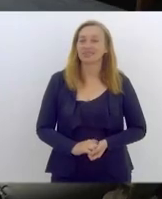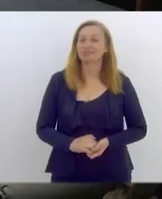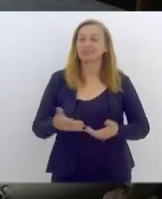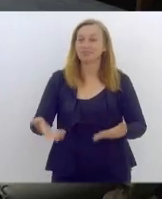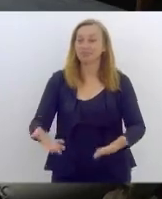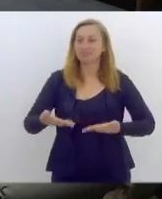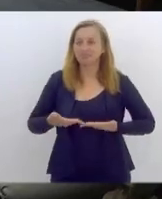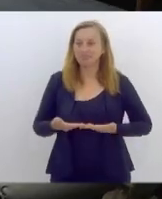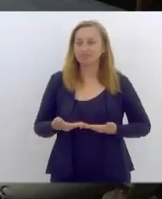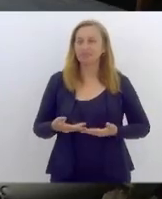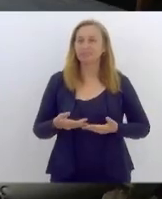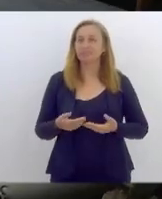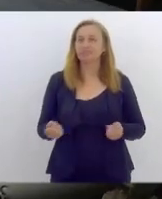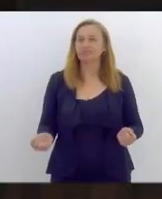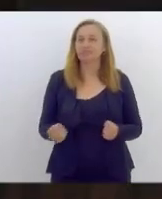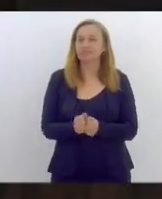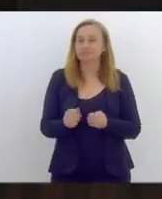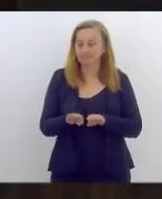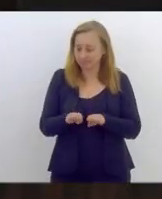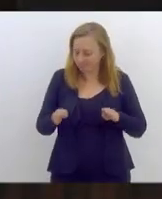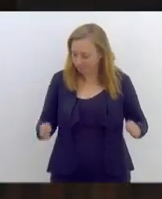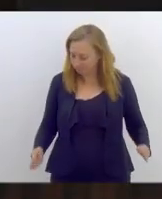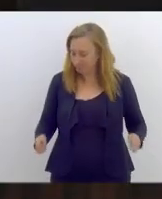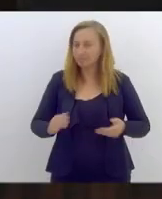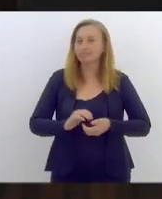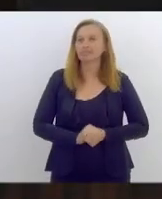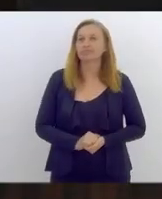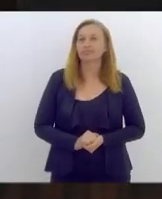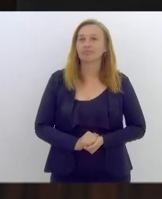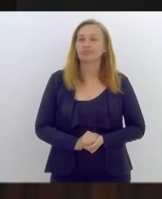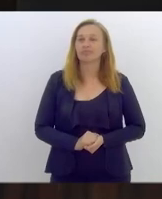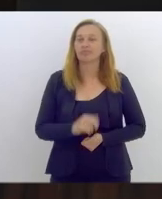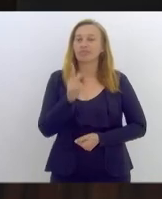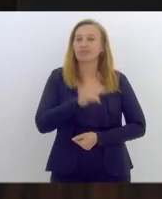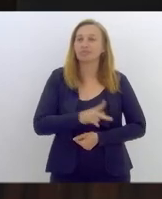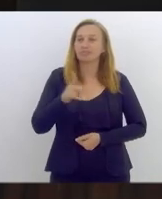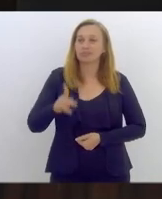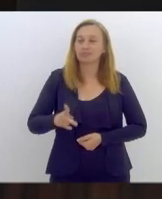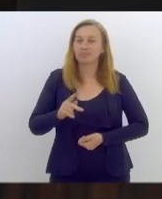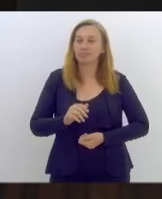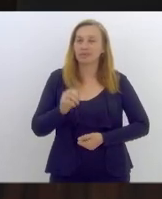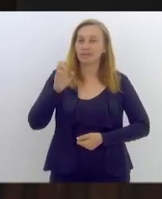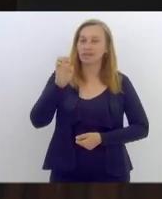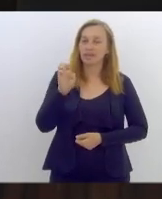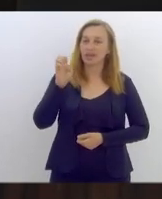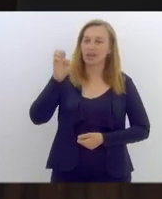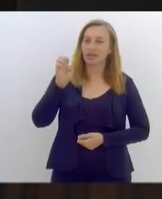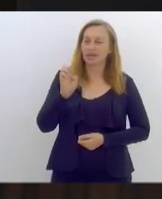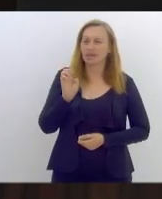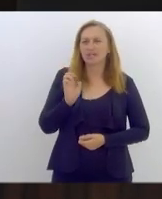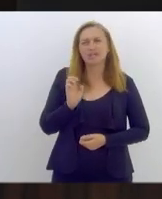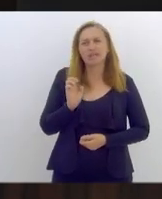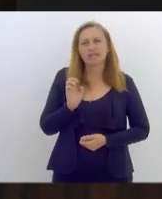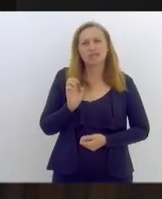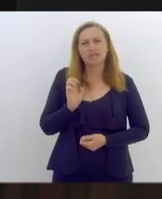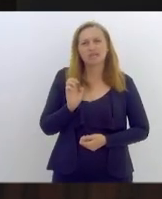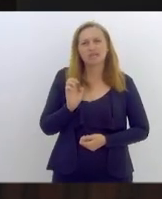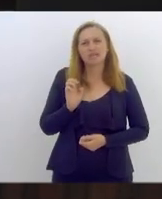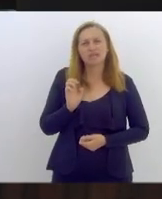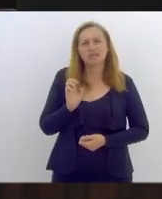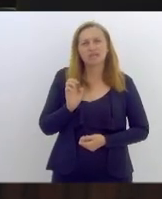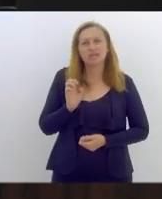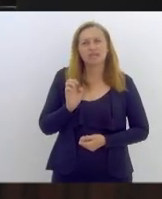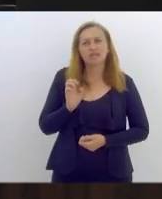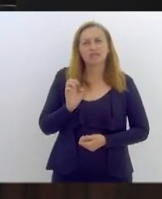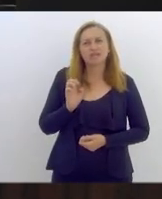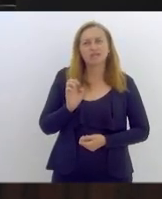Convido ainda para compor esta mesa a professora emérita do